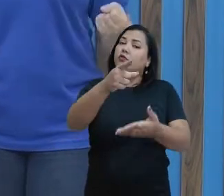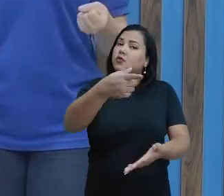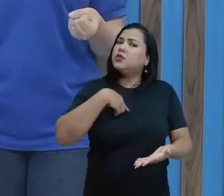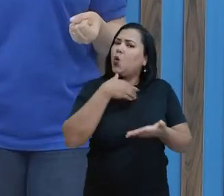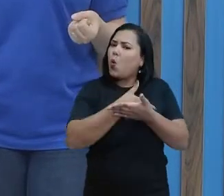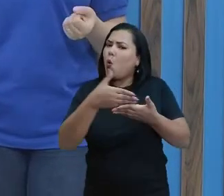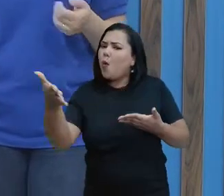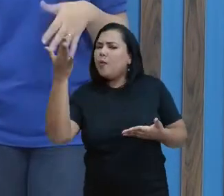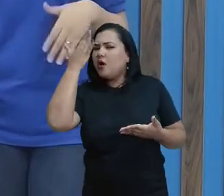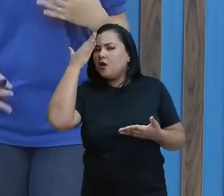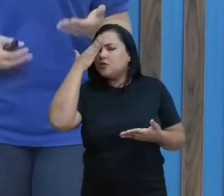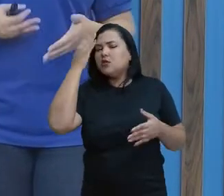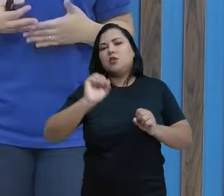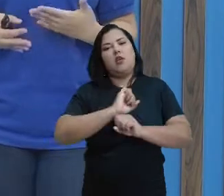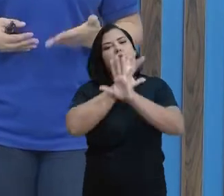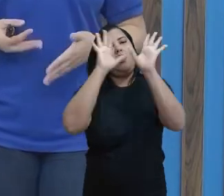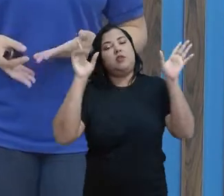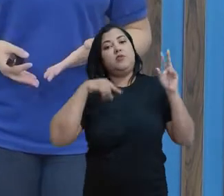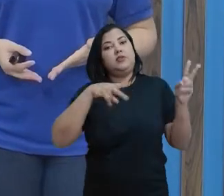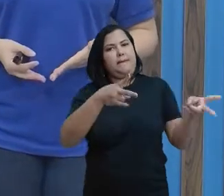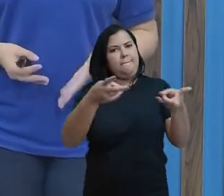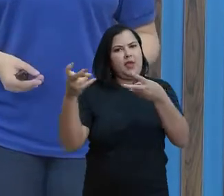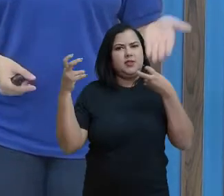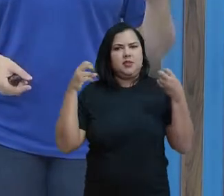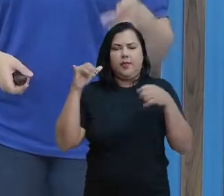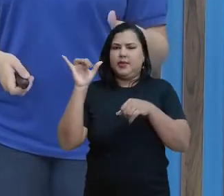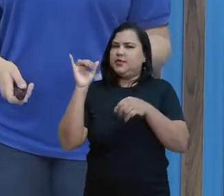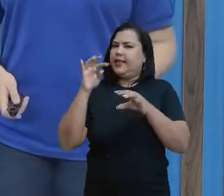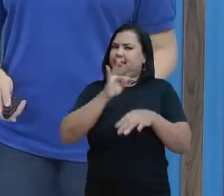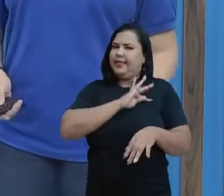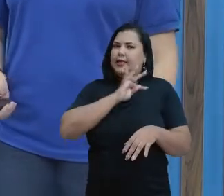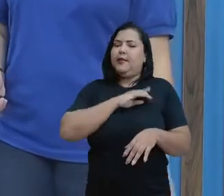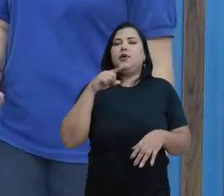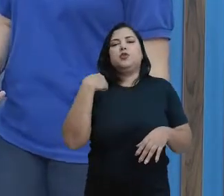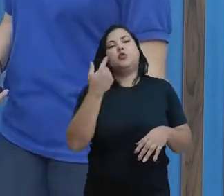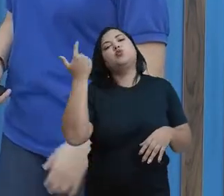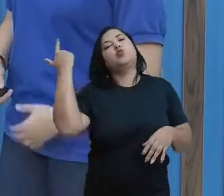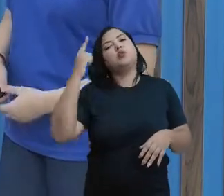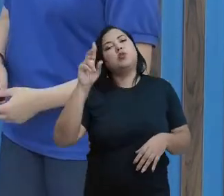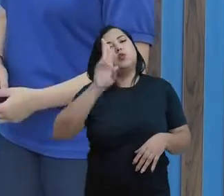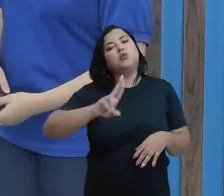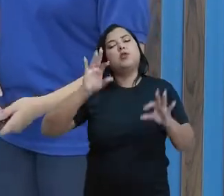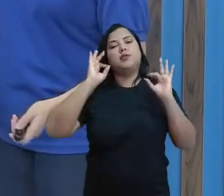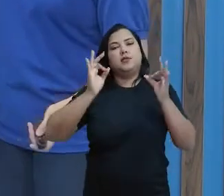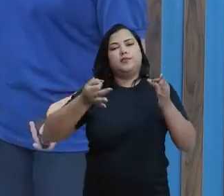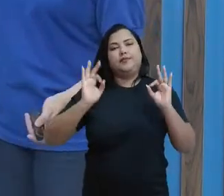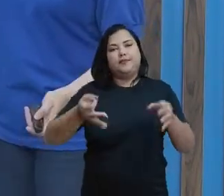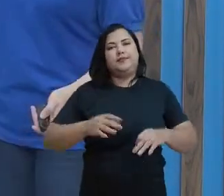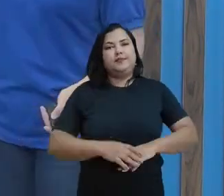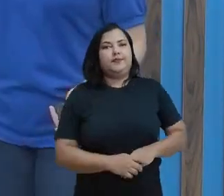comecinho desse raciocínio, que você reveja essa técnica para a gente conseguir aplicar direitinho, tá certo?